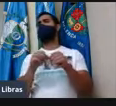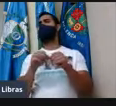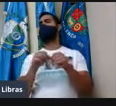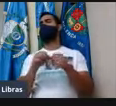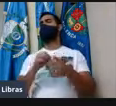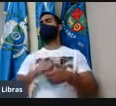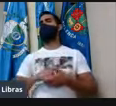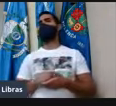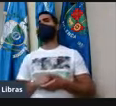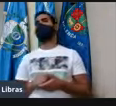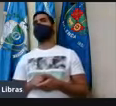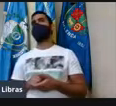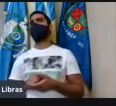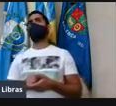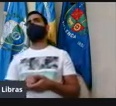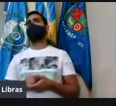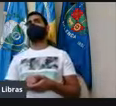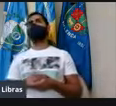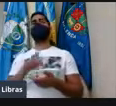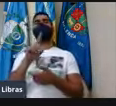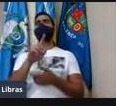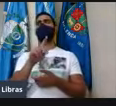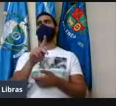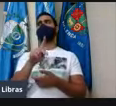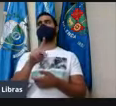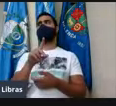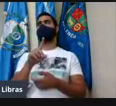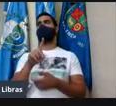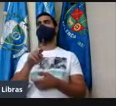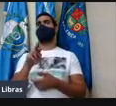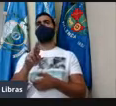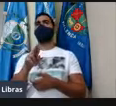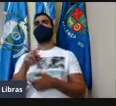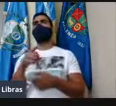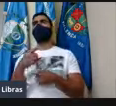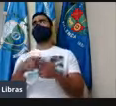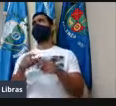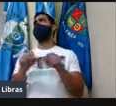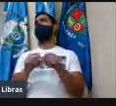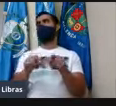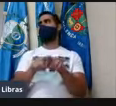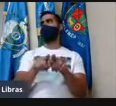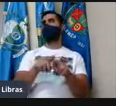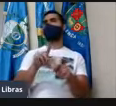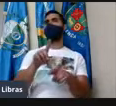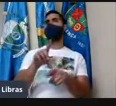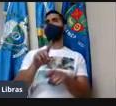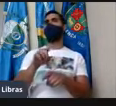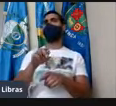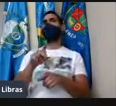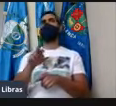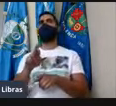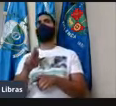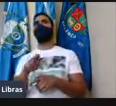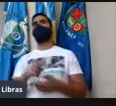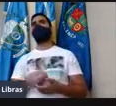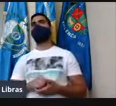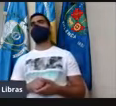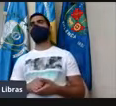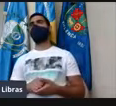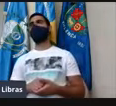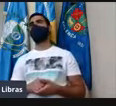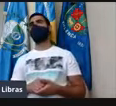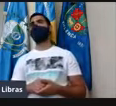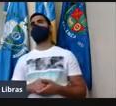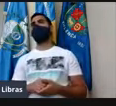alimentação do DIPR, porque a gente faz controle externo pelo DIPR. É isso aí. Vereador David,